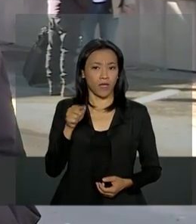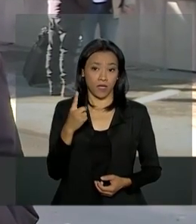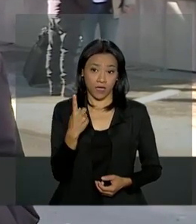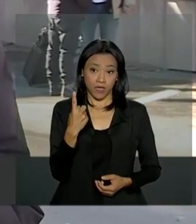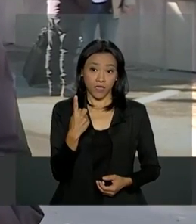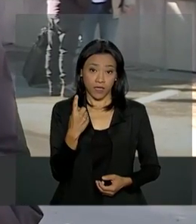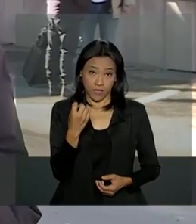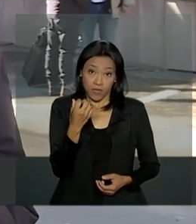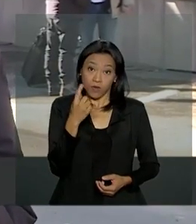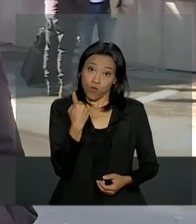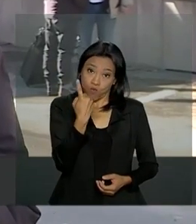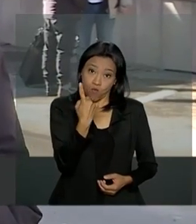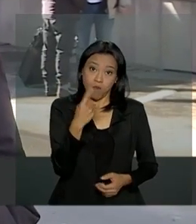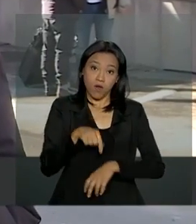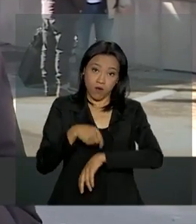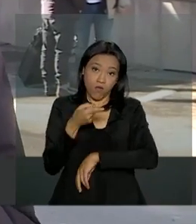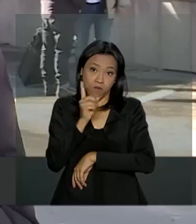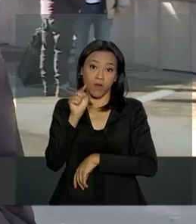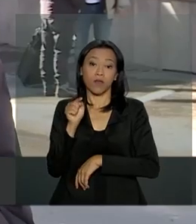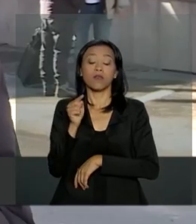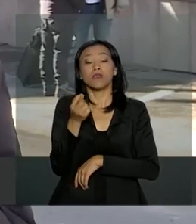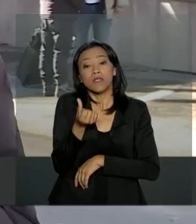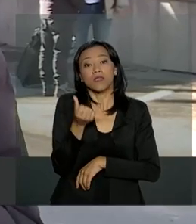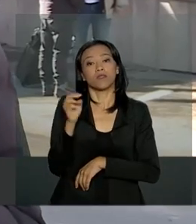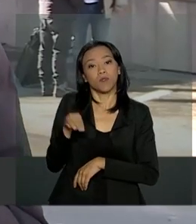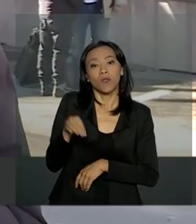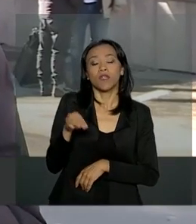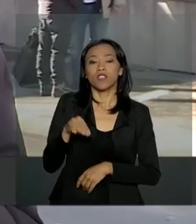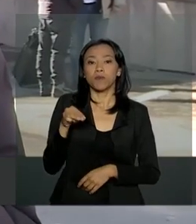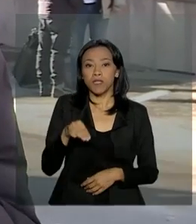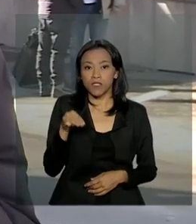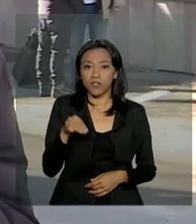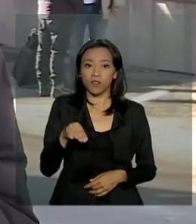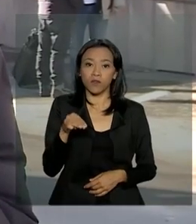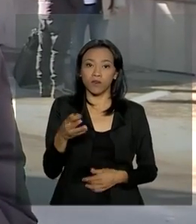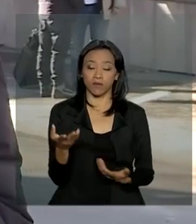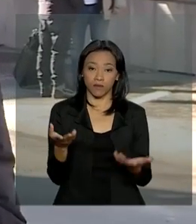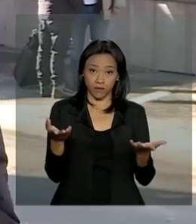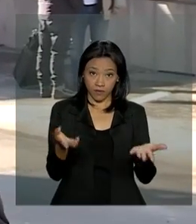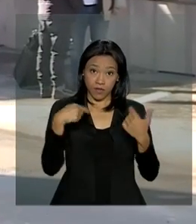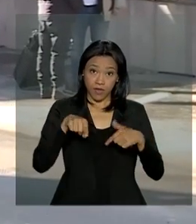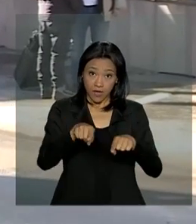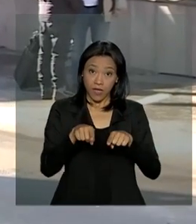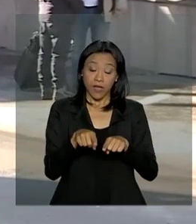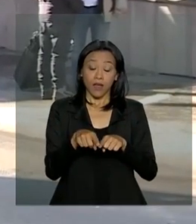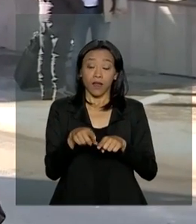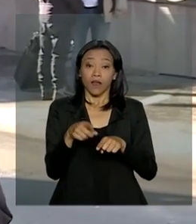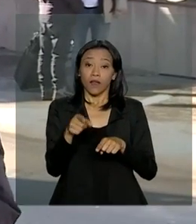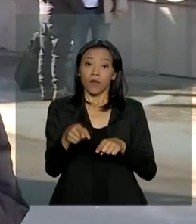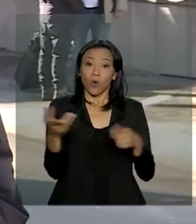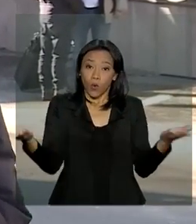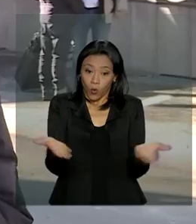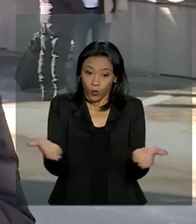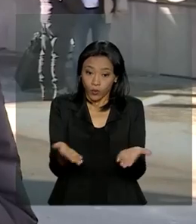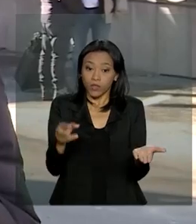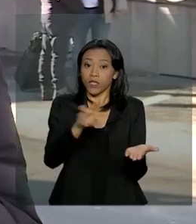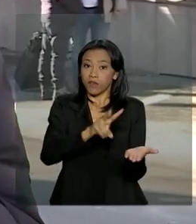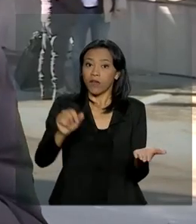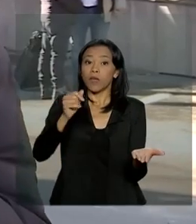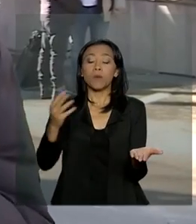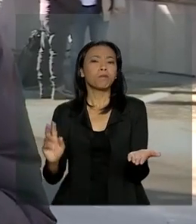1h06 aqui e nós estamos em Davos, na Suíça, para acompanhar a agenda do presidente Jair Bolsonaro. Hoje ele faz